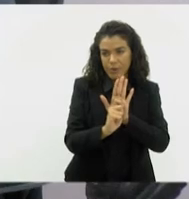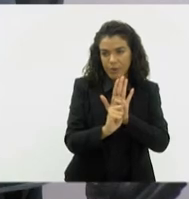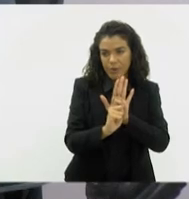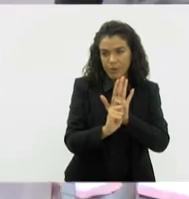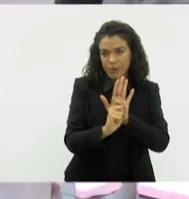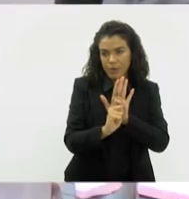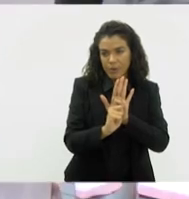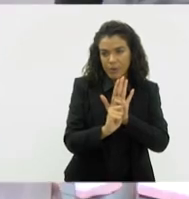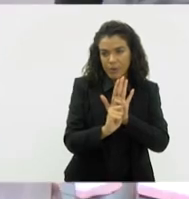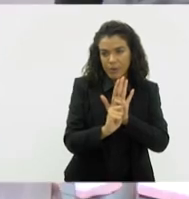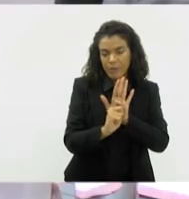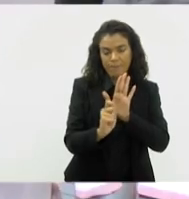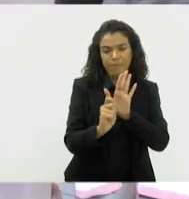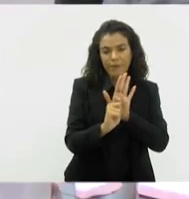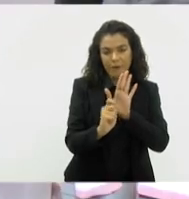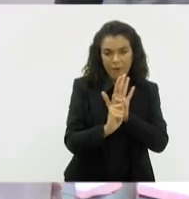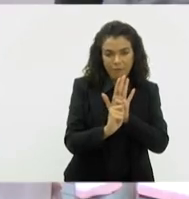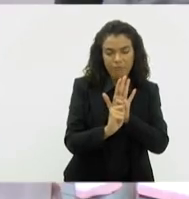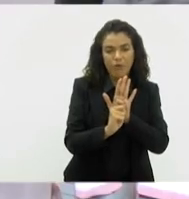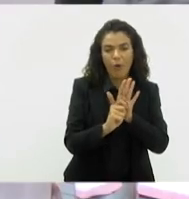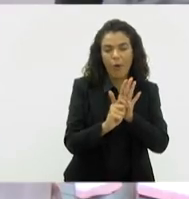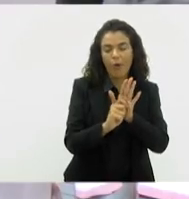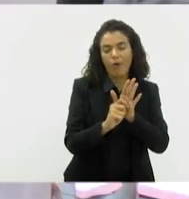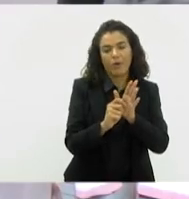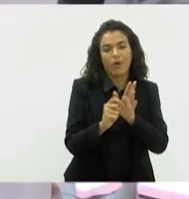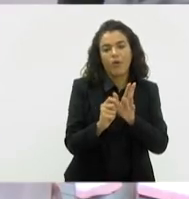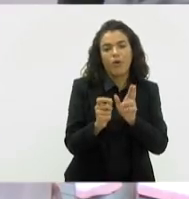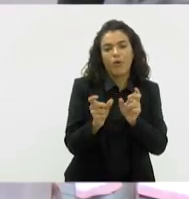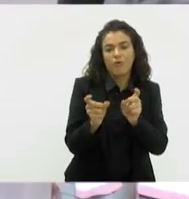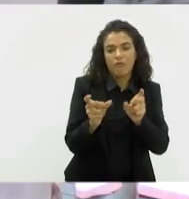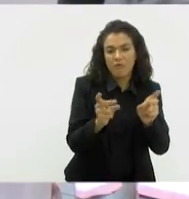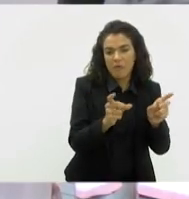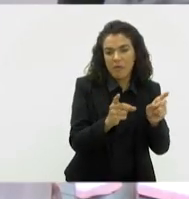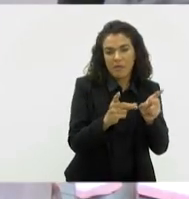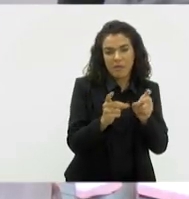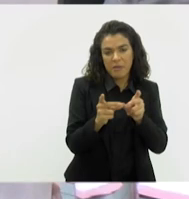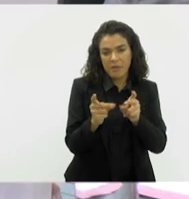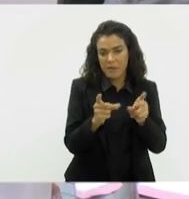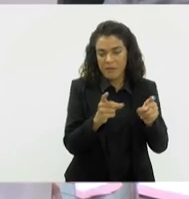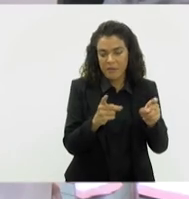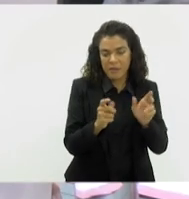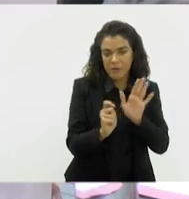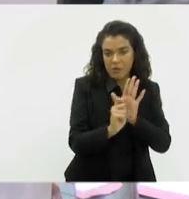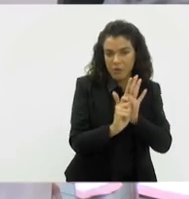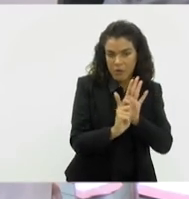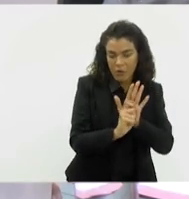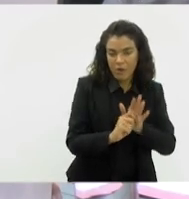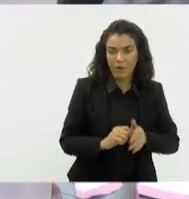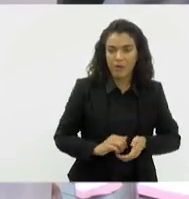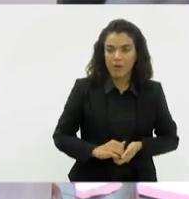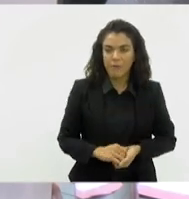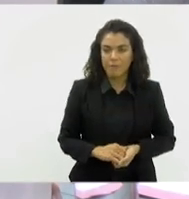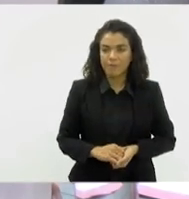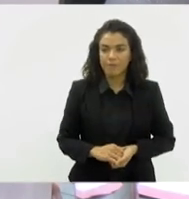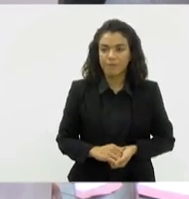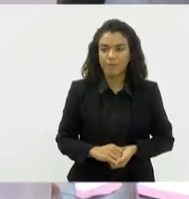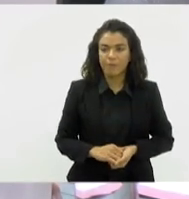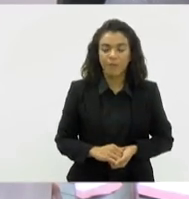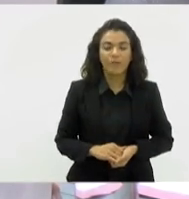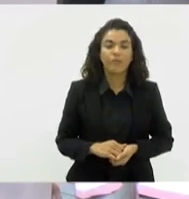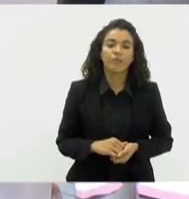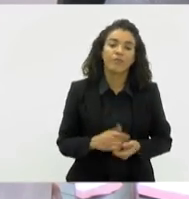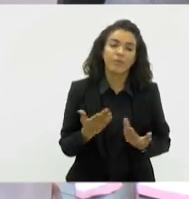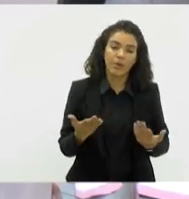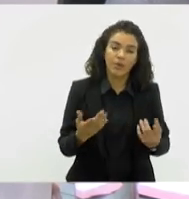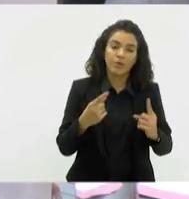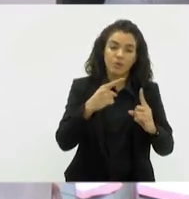qualquer tipo de flexibilização de lei antidroga, mas também é legítimo qualquer cidadão adotar esse tipo de postura, muito embora o tipo penal